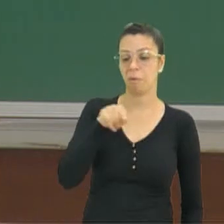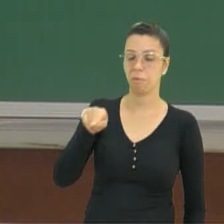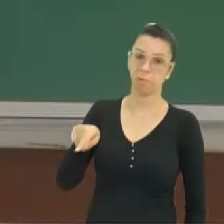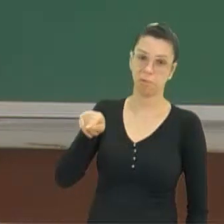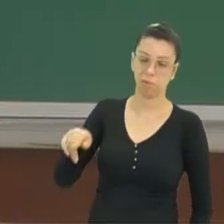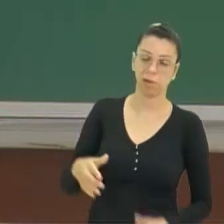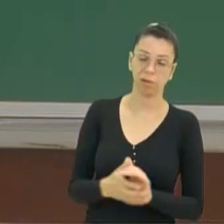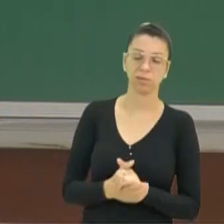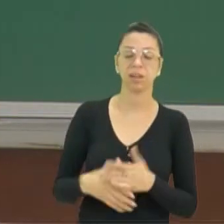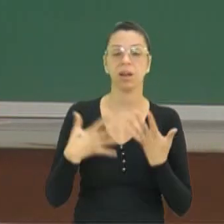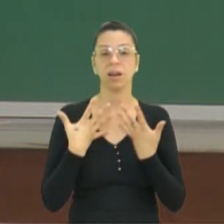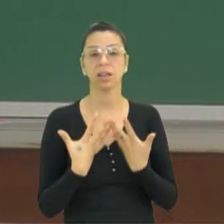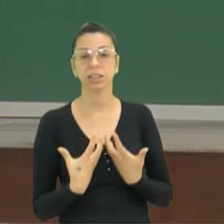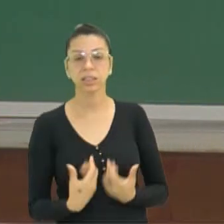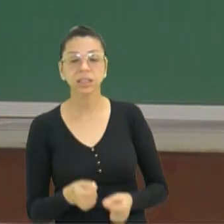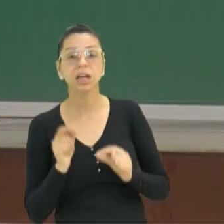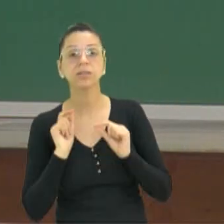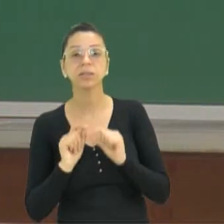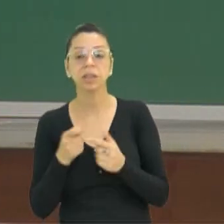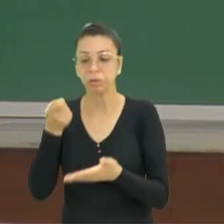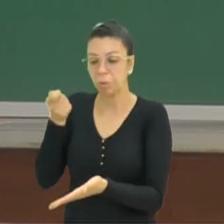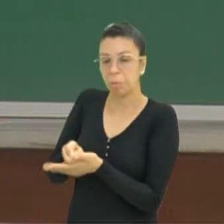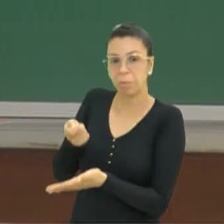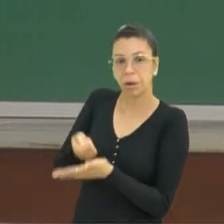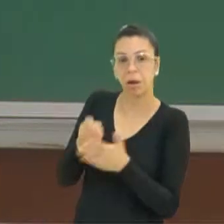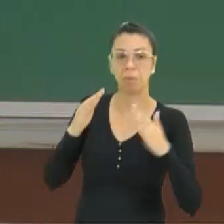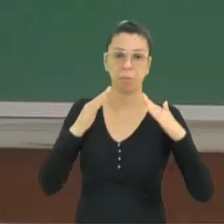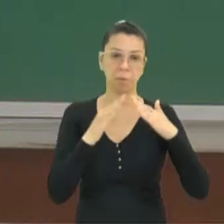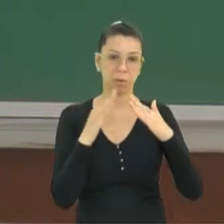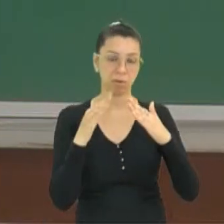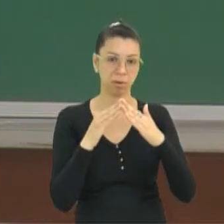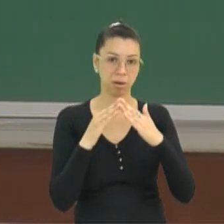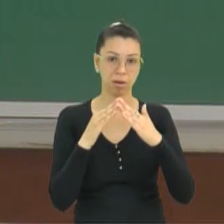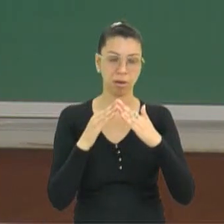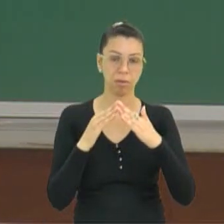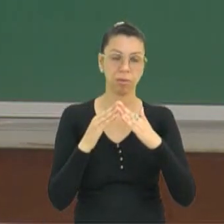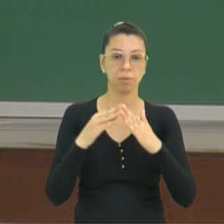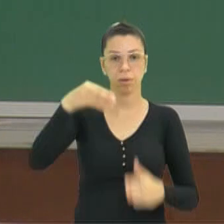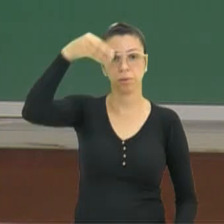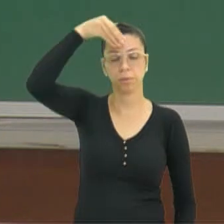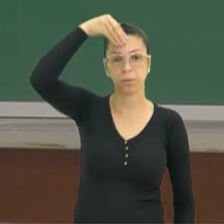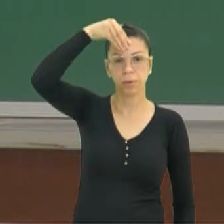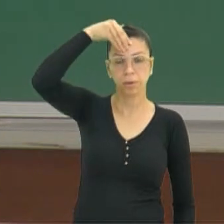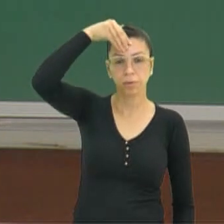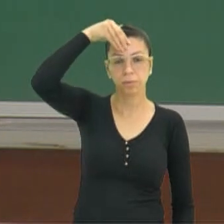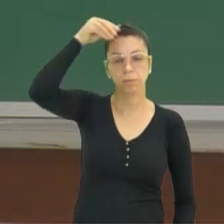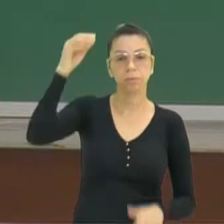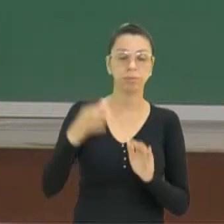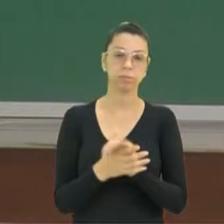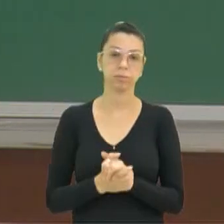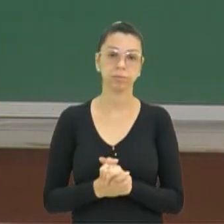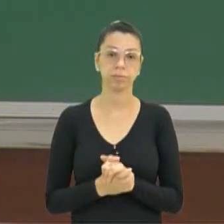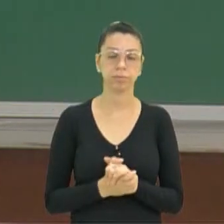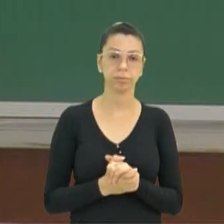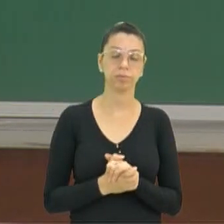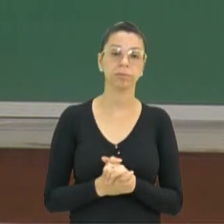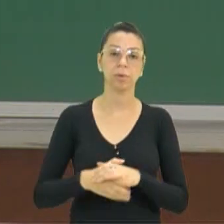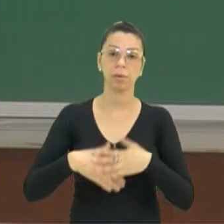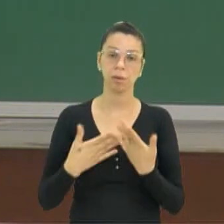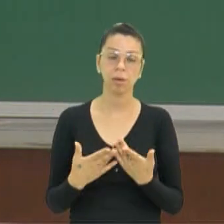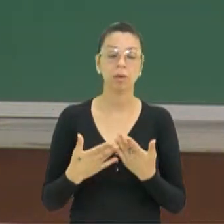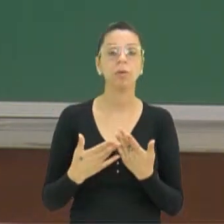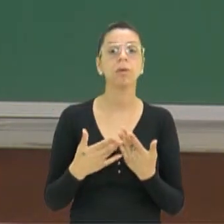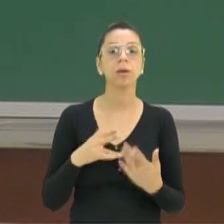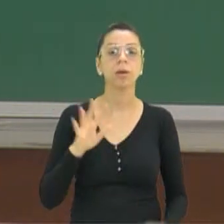ser forçada a morar com a sobrinha, porque com a sobrinha, a Mrs. Reed decidiu enviá-la